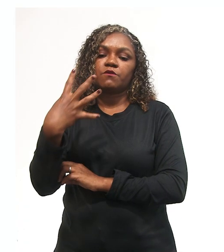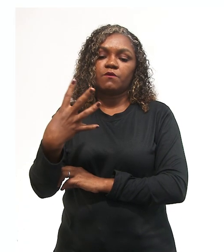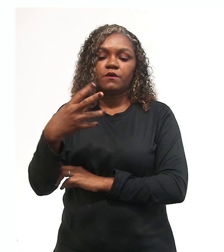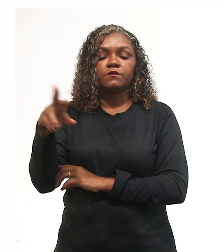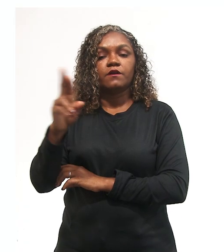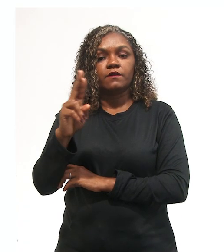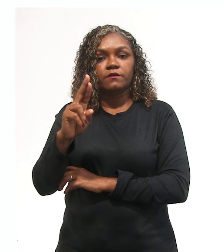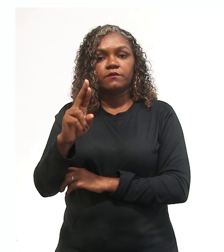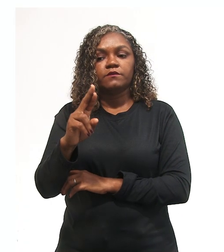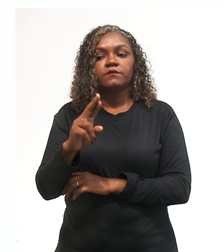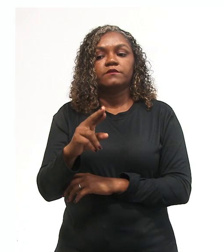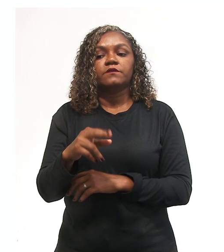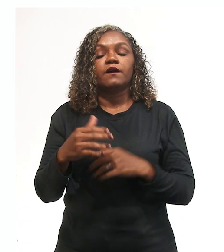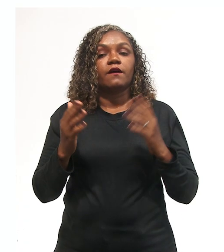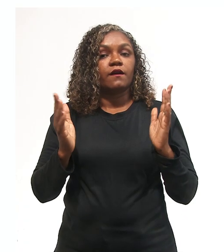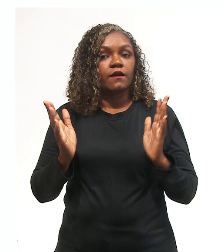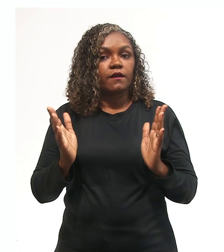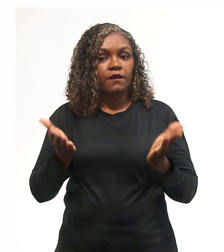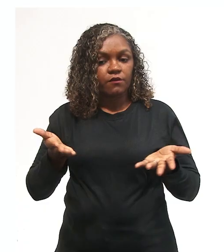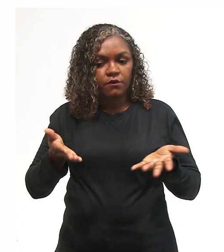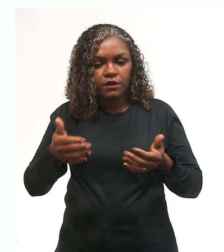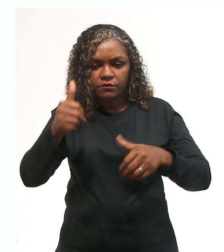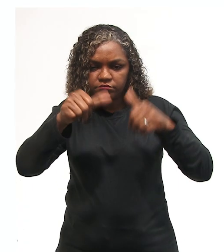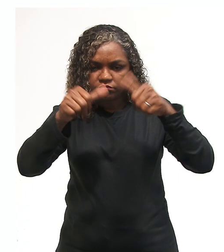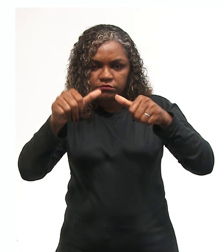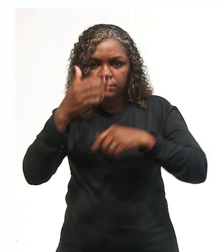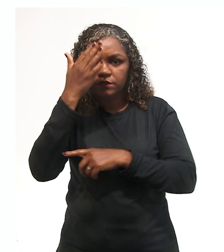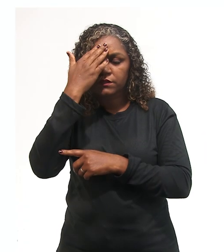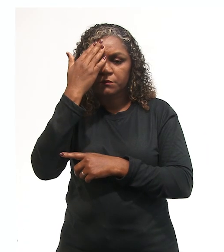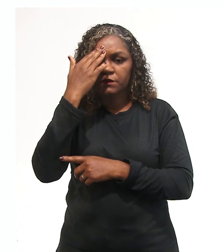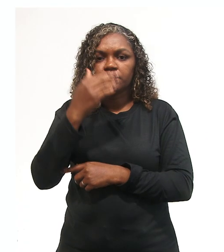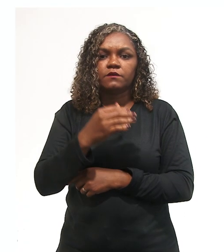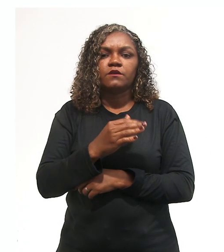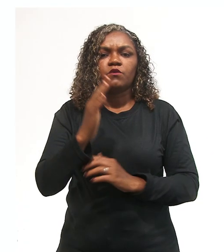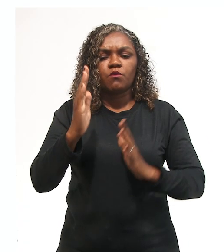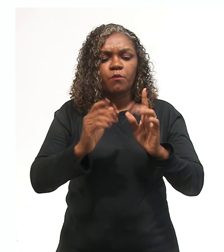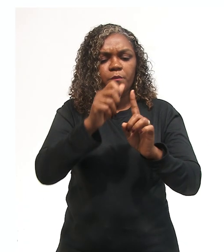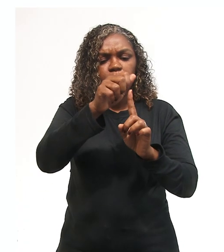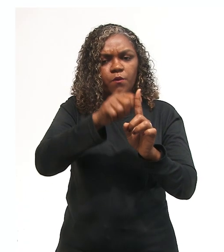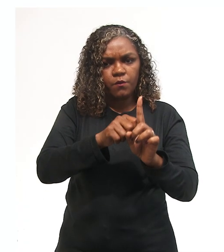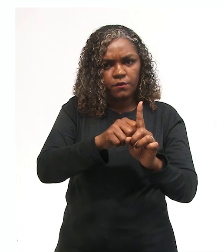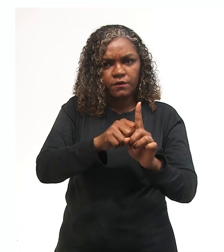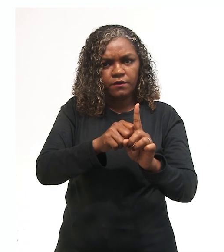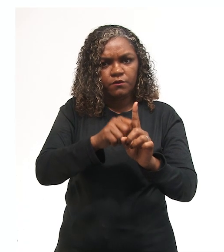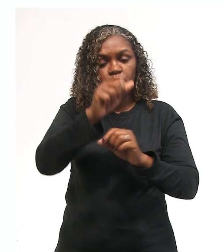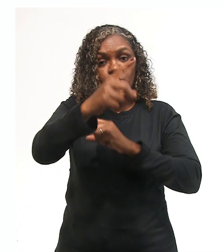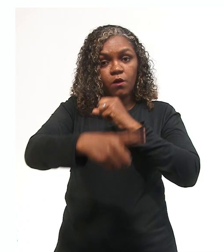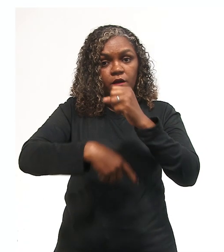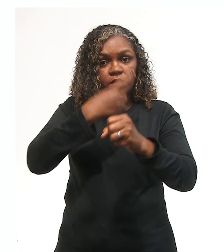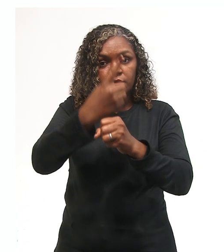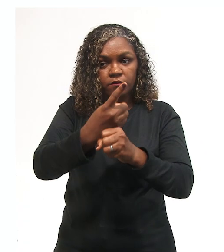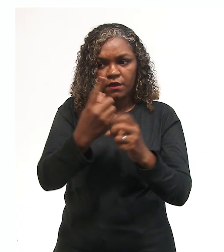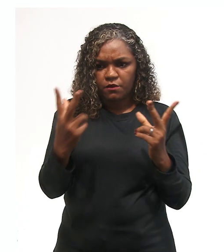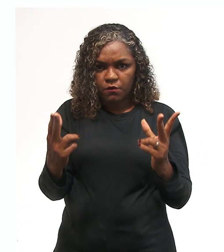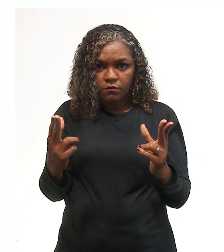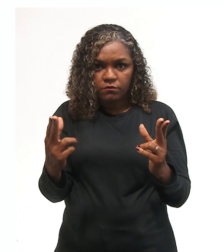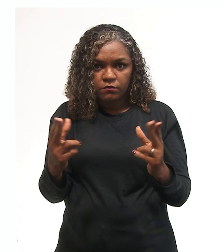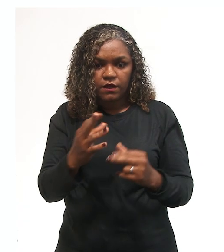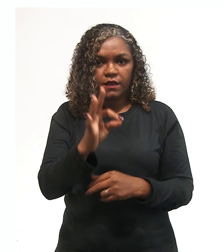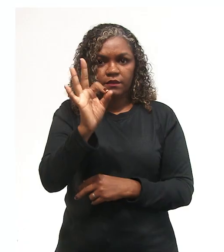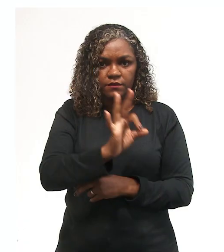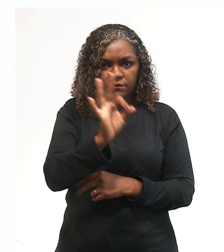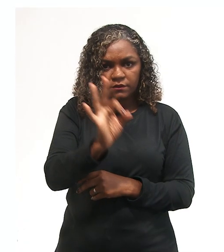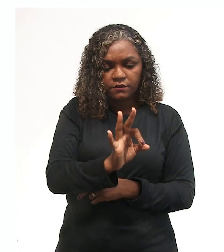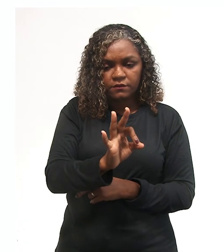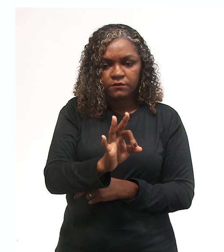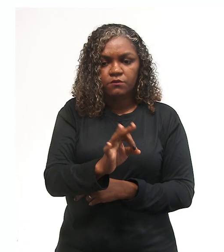E aí, vamos verificar se a taxa ao ano vai ser proporcional à taxa ao mês, né? Então, os